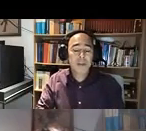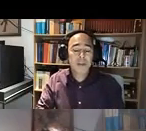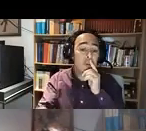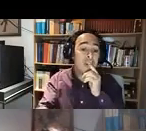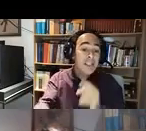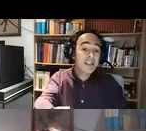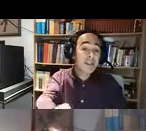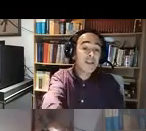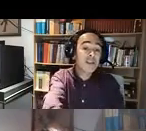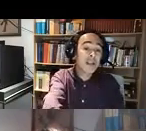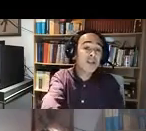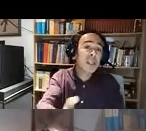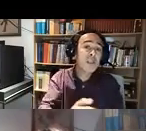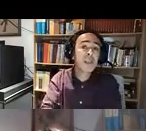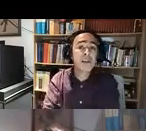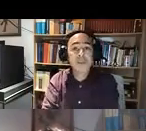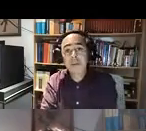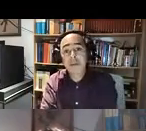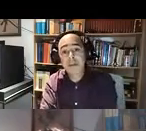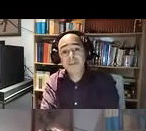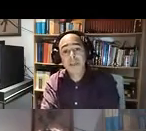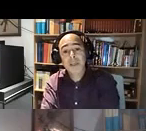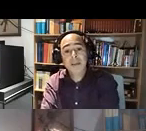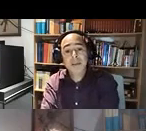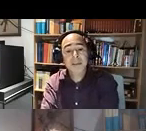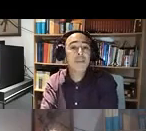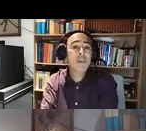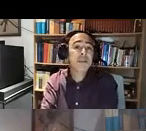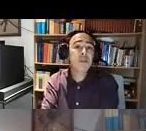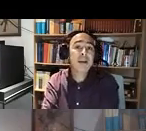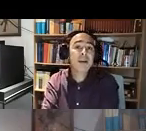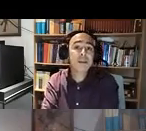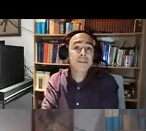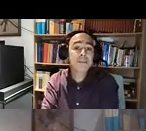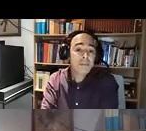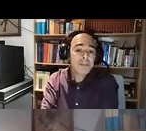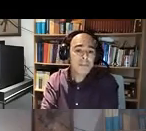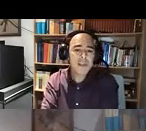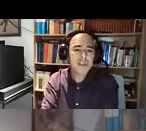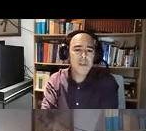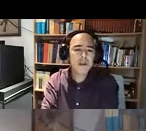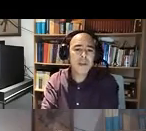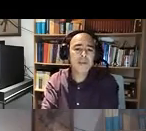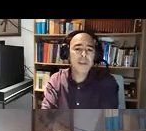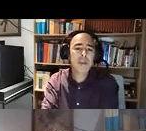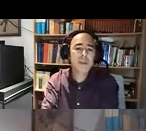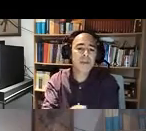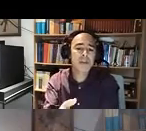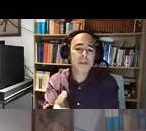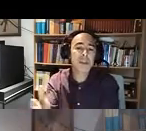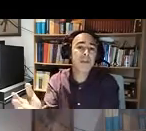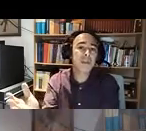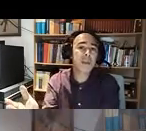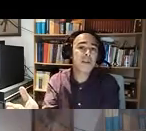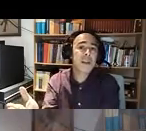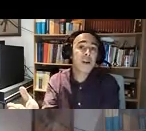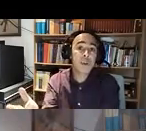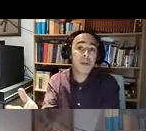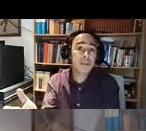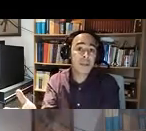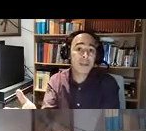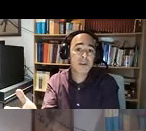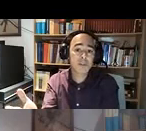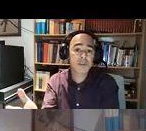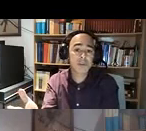Notícias simples mas o caso aqui ao chegar aos 6.000 vagas para atuação em que aparece o carro de boi e seguidores que equivale a mais para frente com as amigas